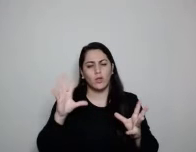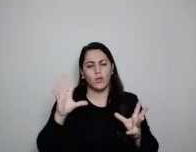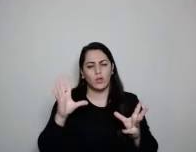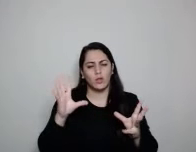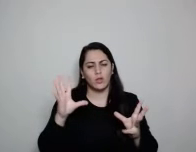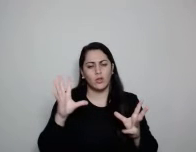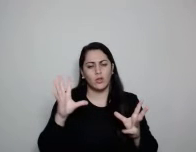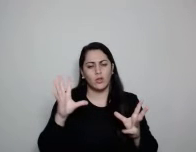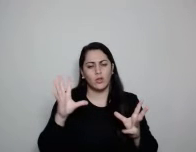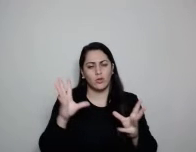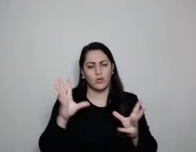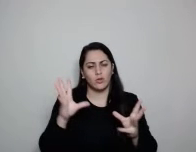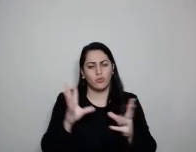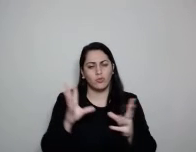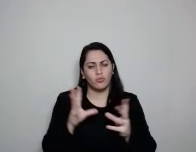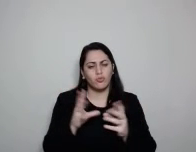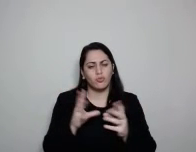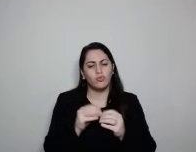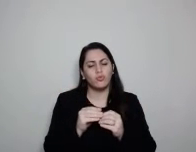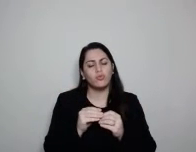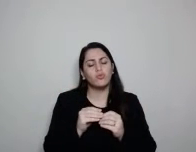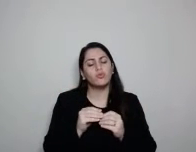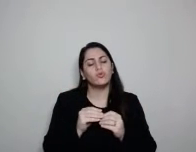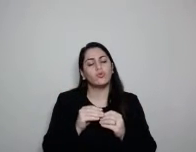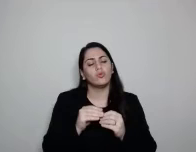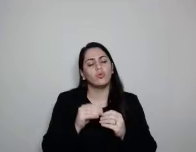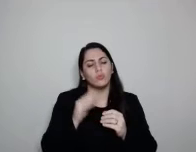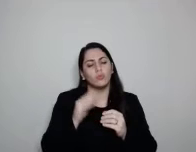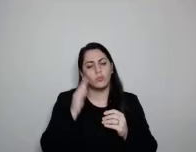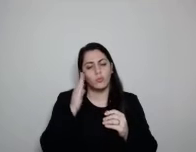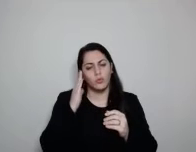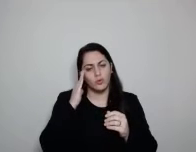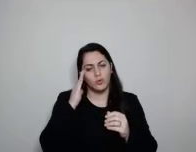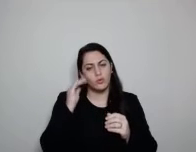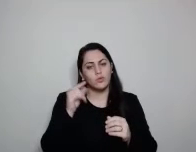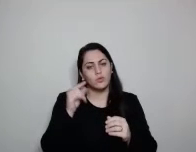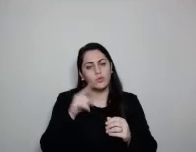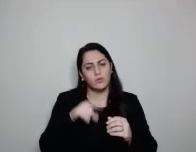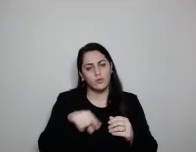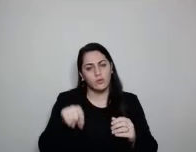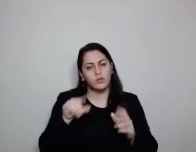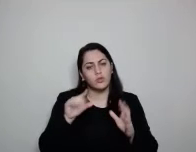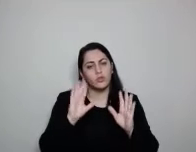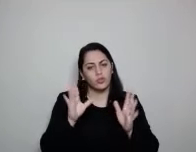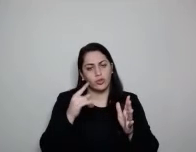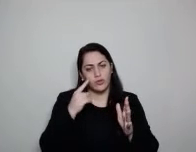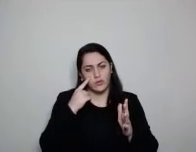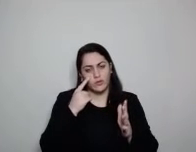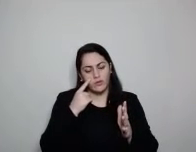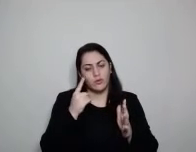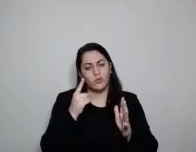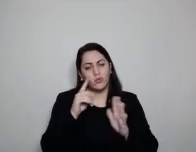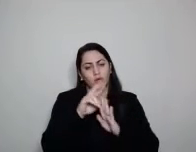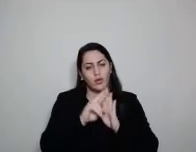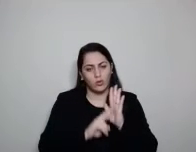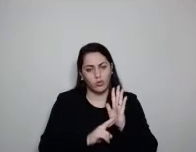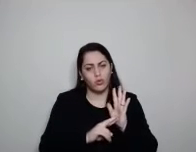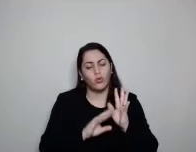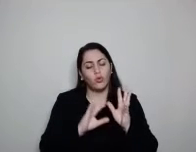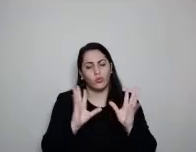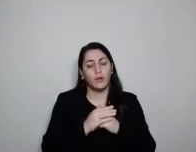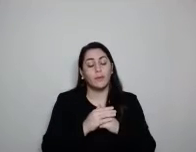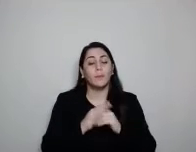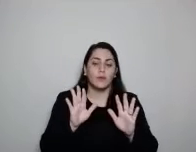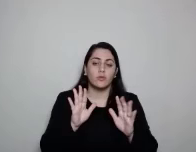uma ação de divórcio, que foi proposta por meu constituído. A ação de guarda e alimentos caiu